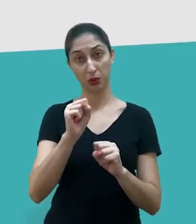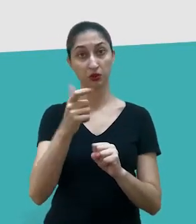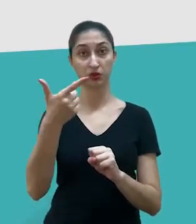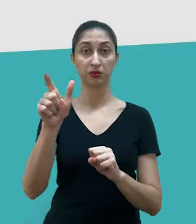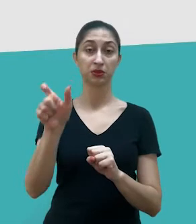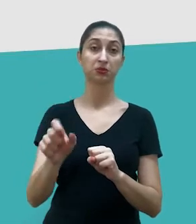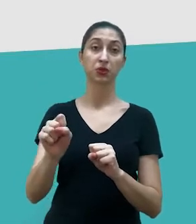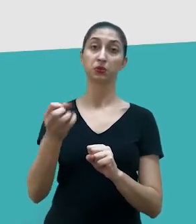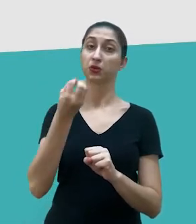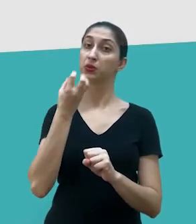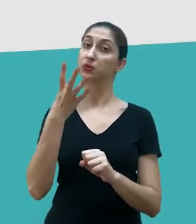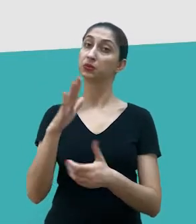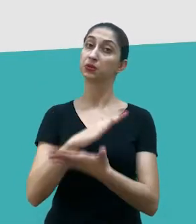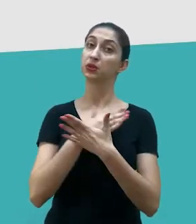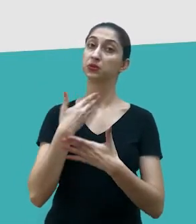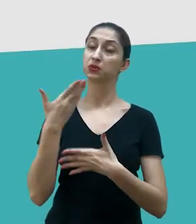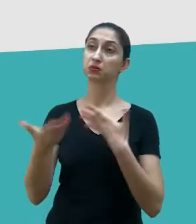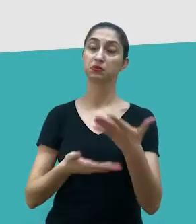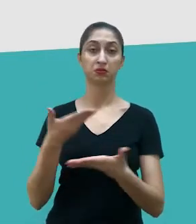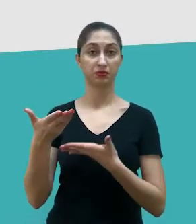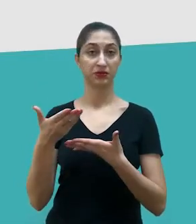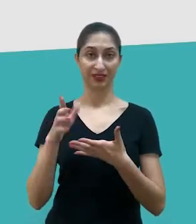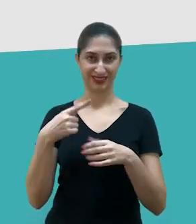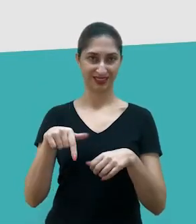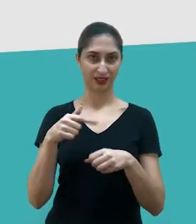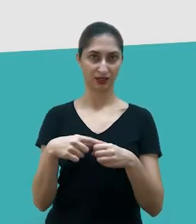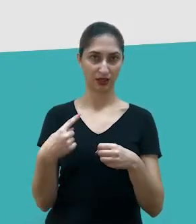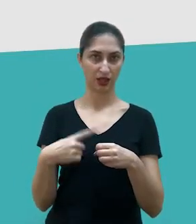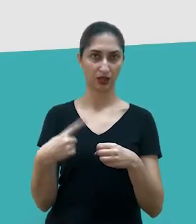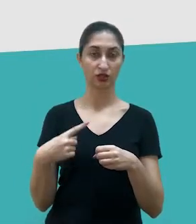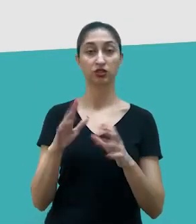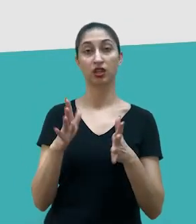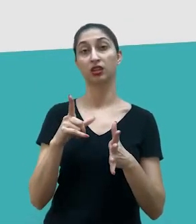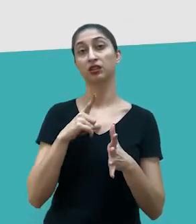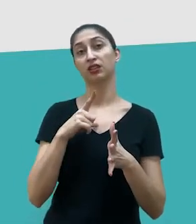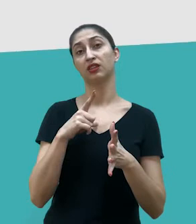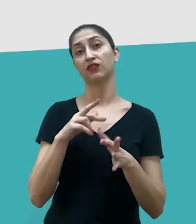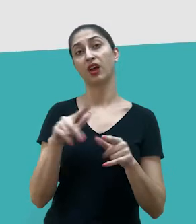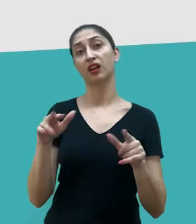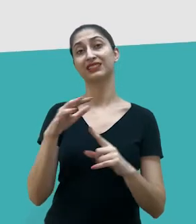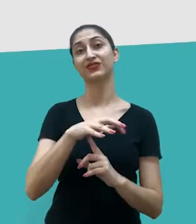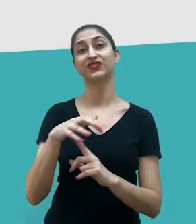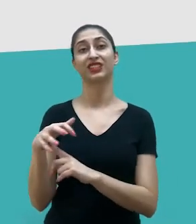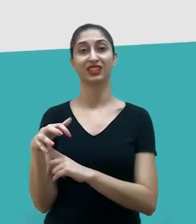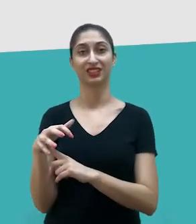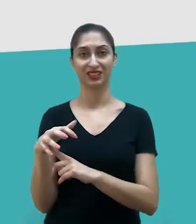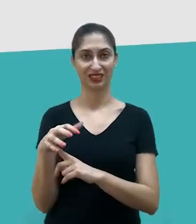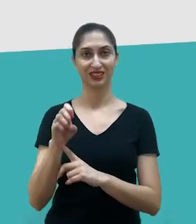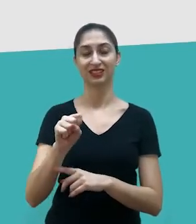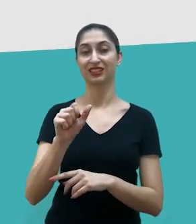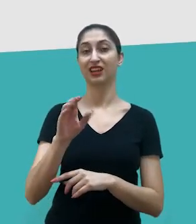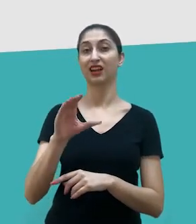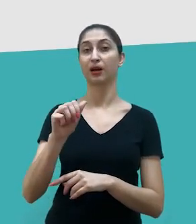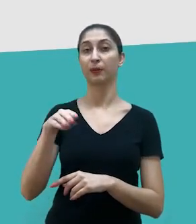o do outro pode ser bom para mim. Na nossa cidade também já existem muitas feiras de escambo